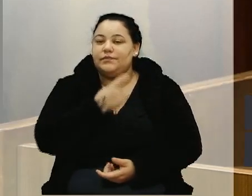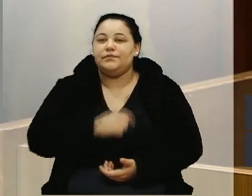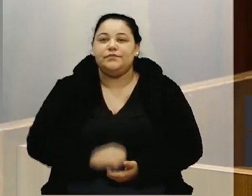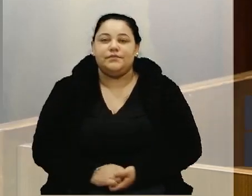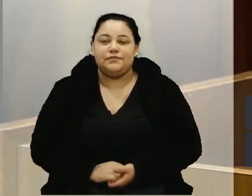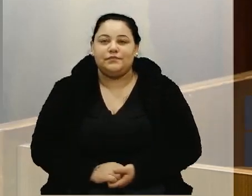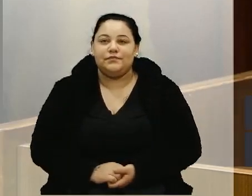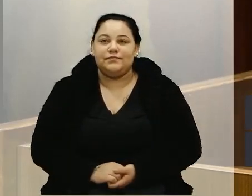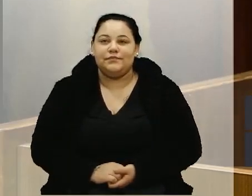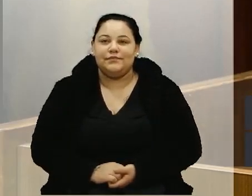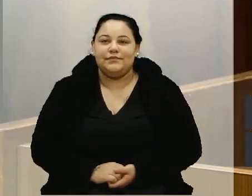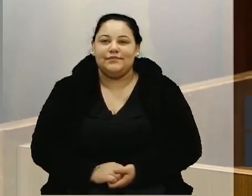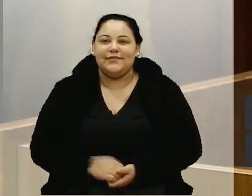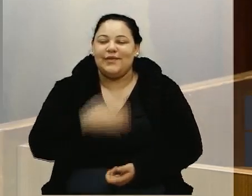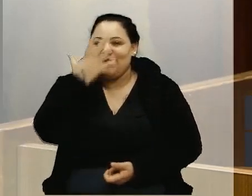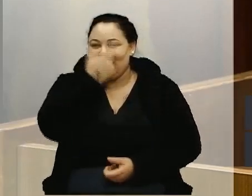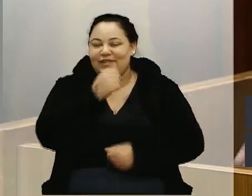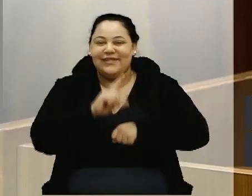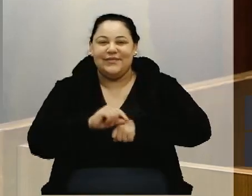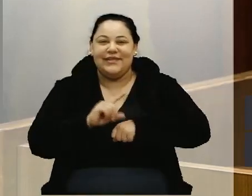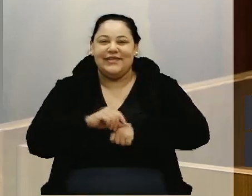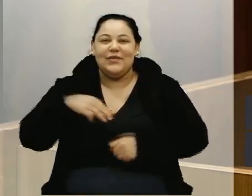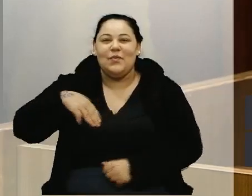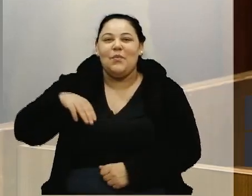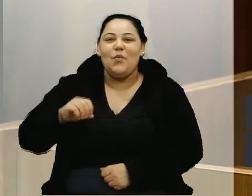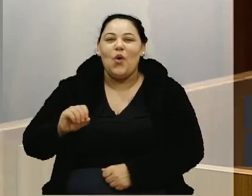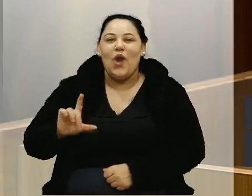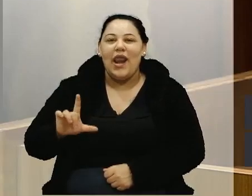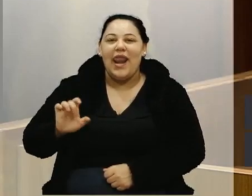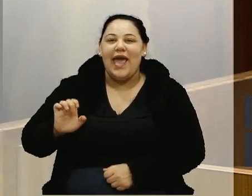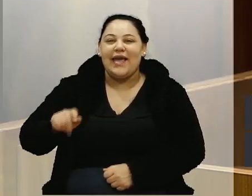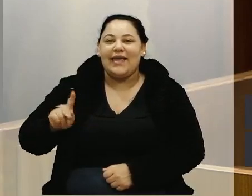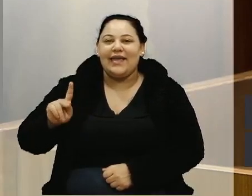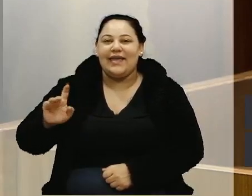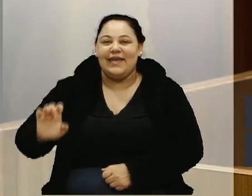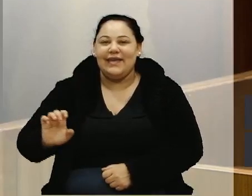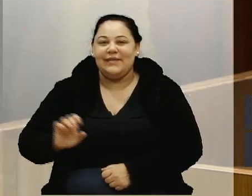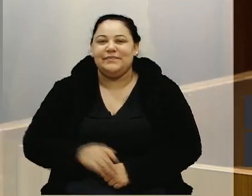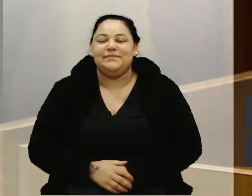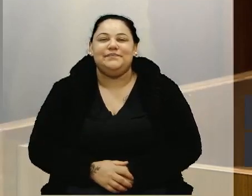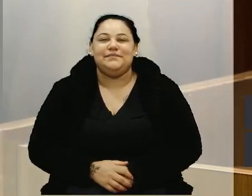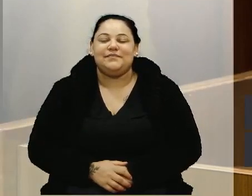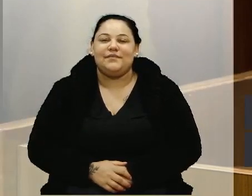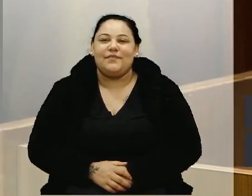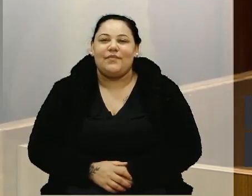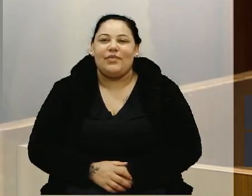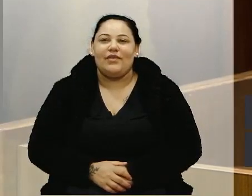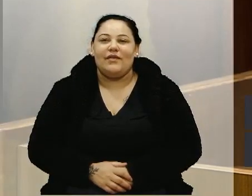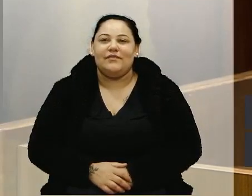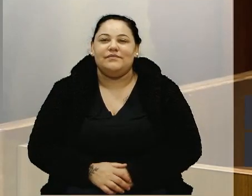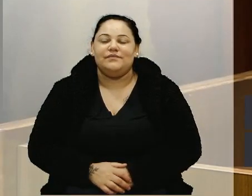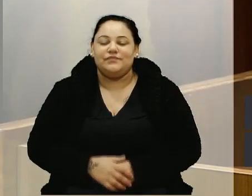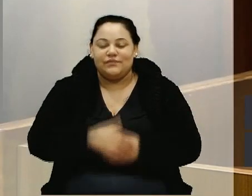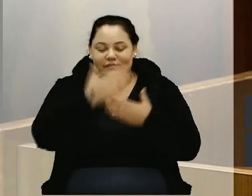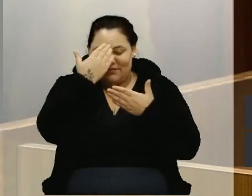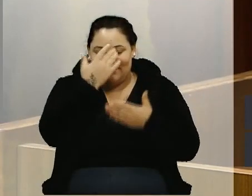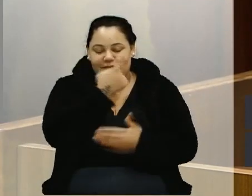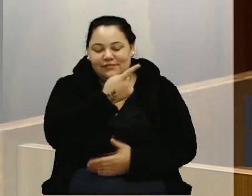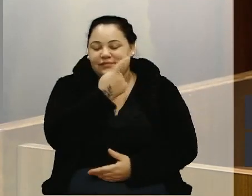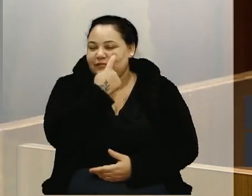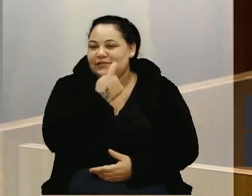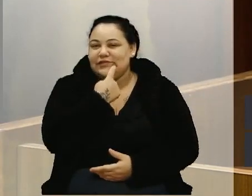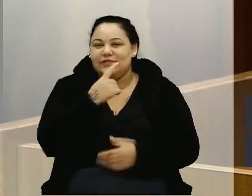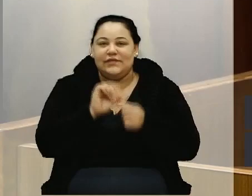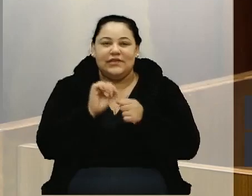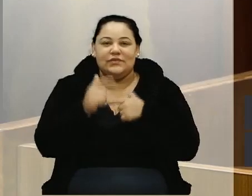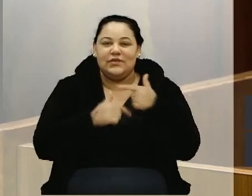Bonito apelido, né? Mas o moleque no bom sentido. Eu quero agradecer porque o moleque tem feito um trabalho extraordinário aos nossos